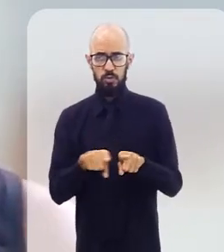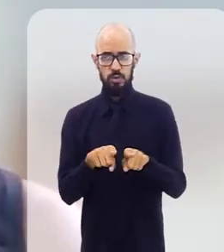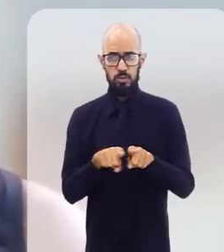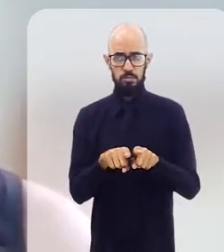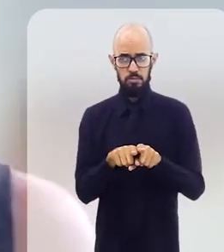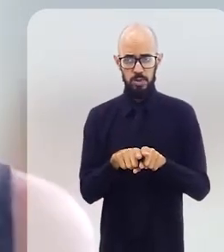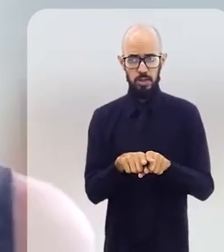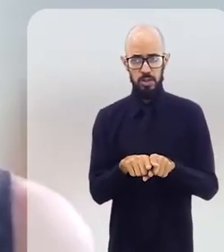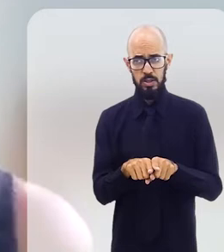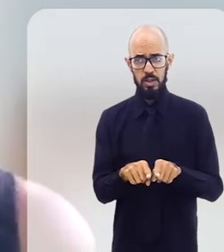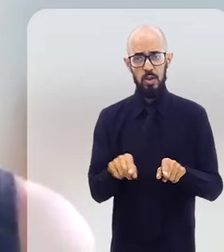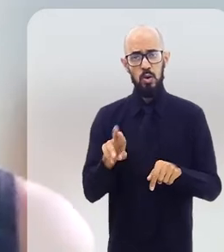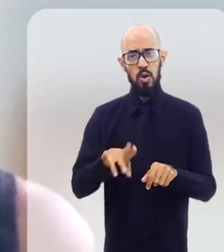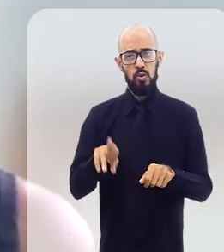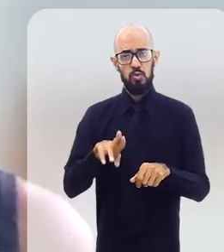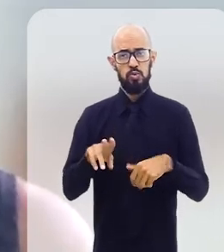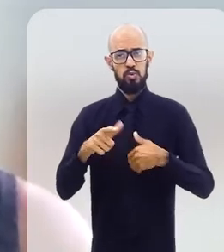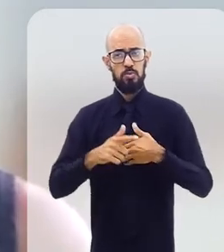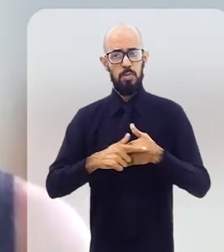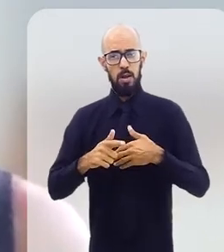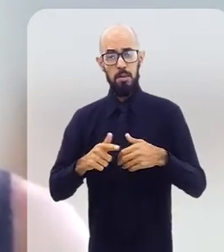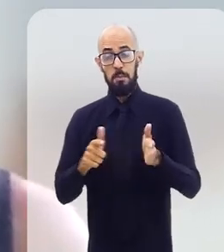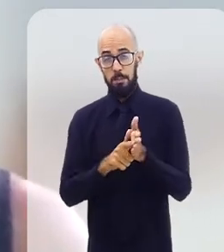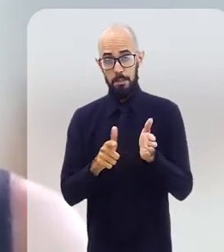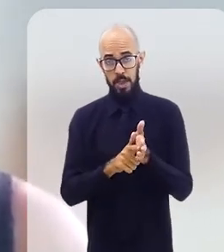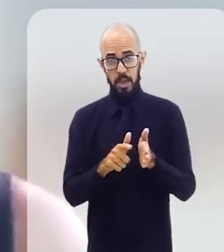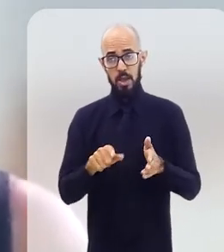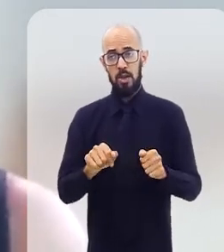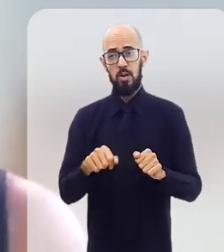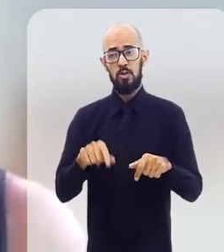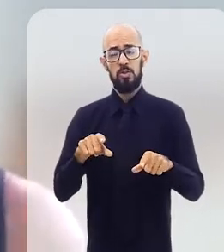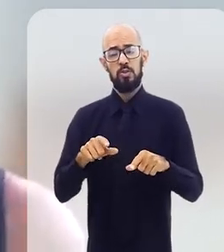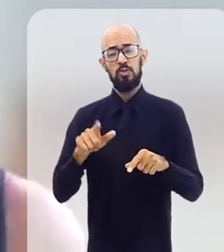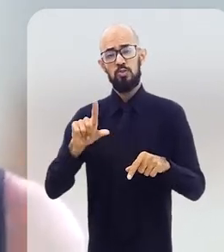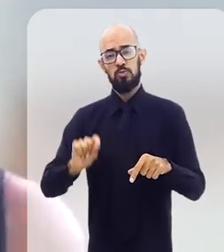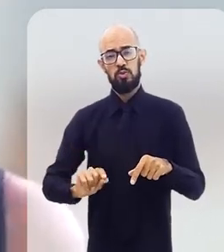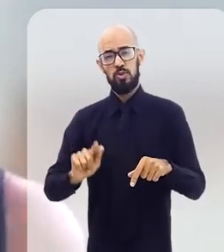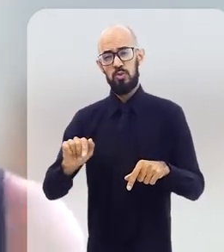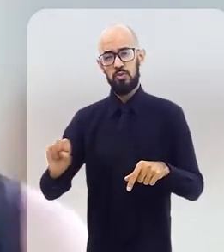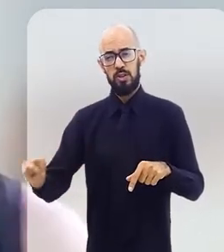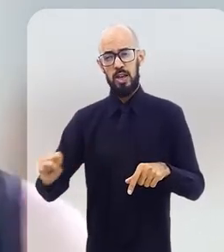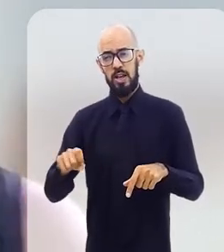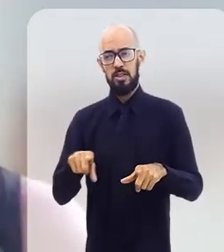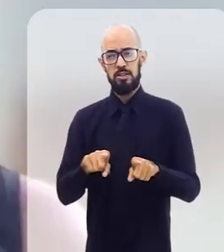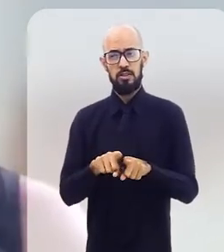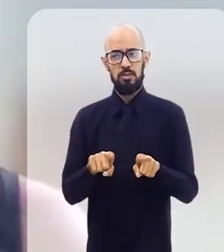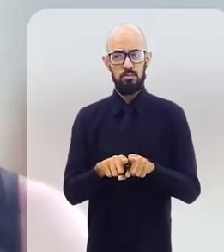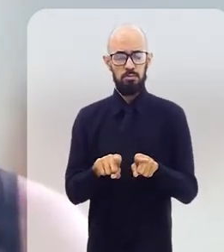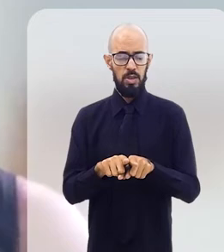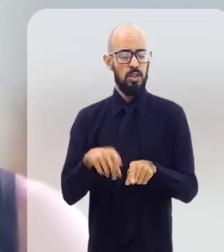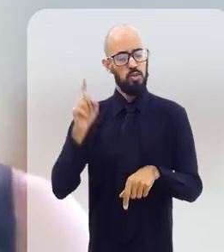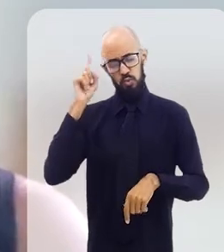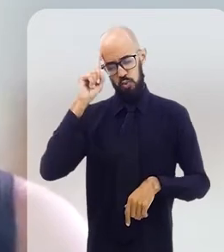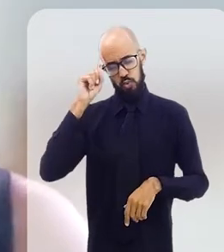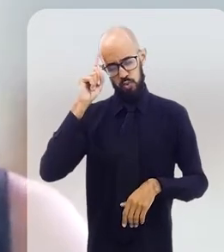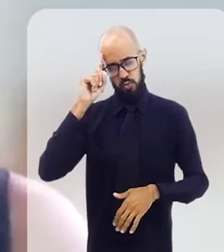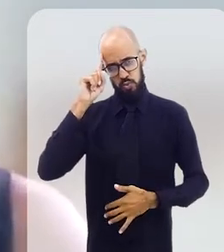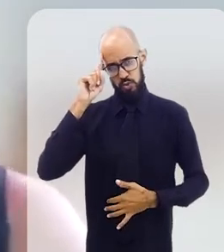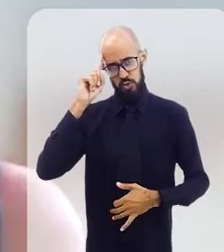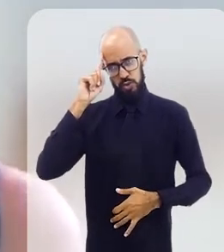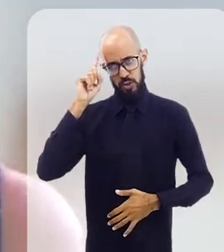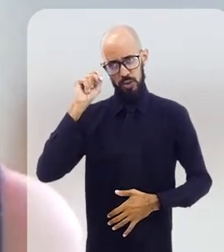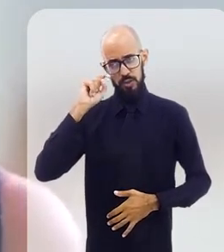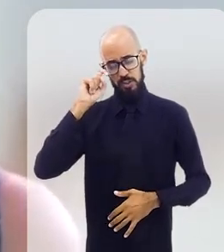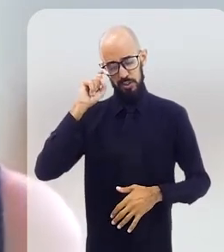a gente teve uma diminuição de uso de papel, a gente teve uma diminuição de emissão de gases, diminuição do dia a dia,